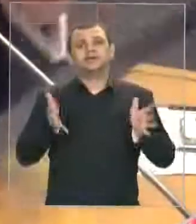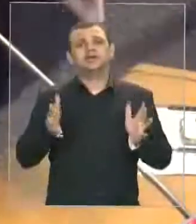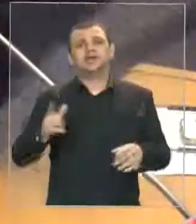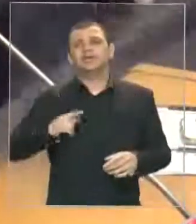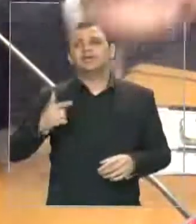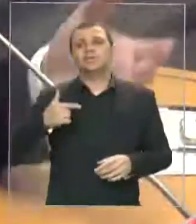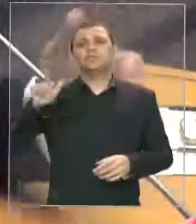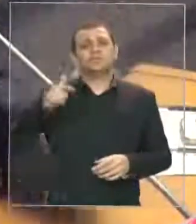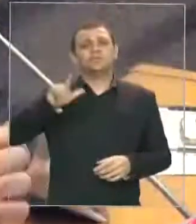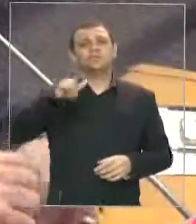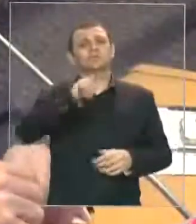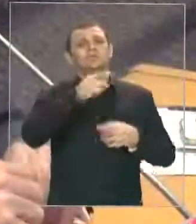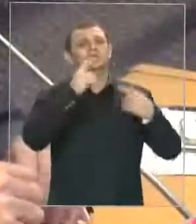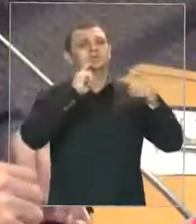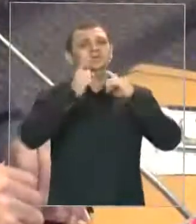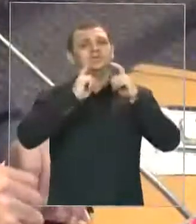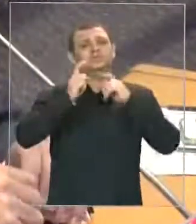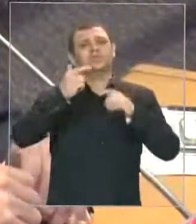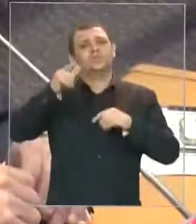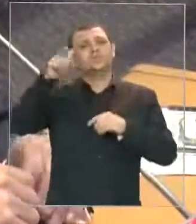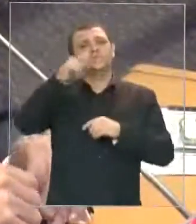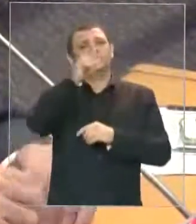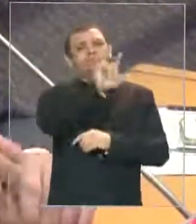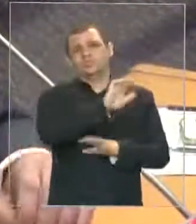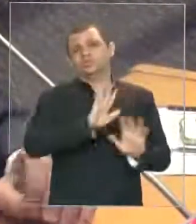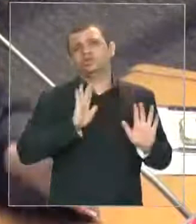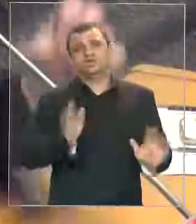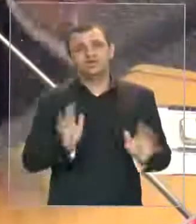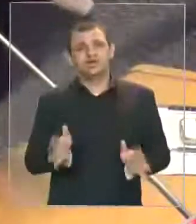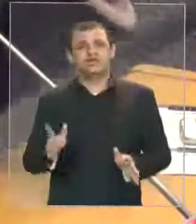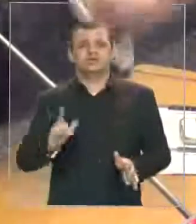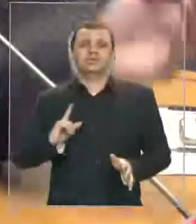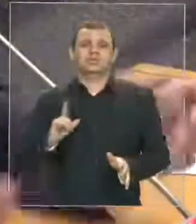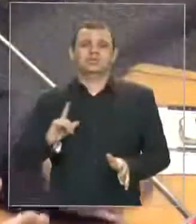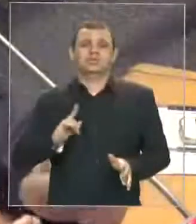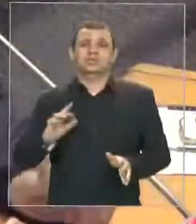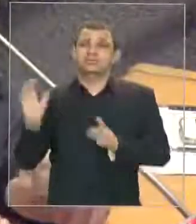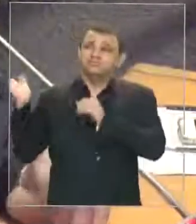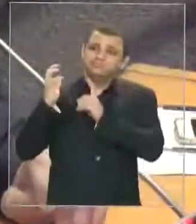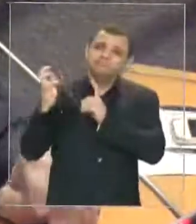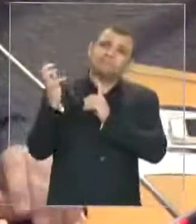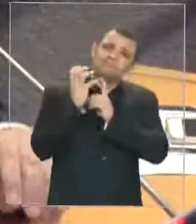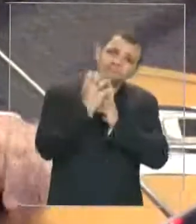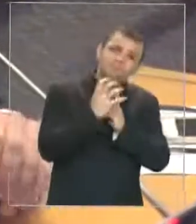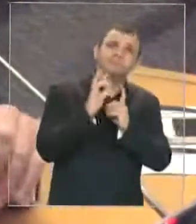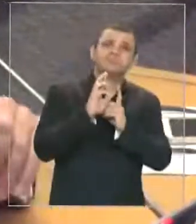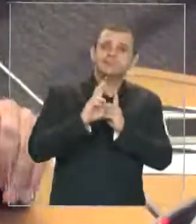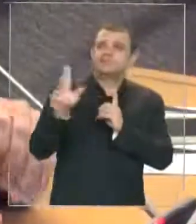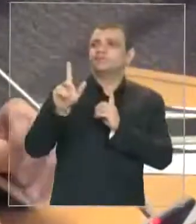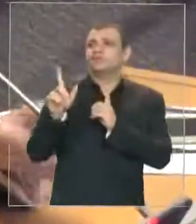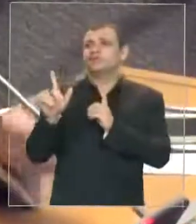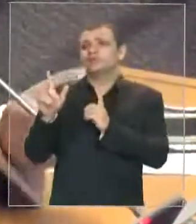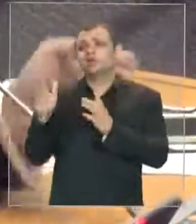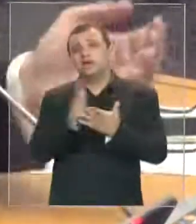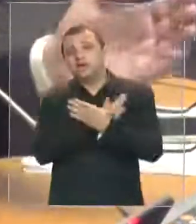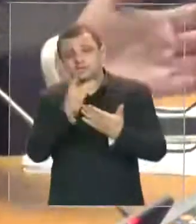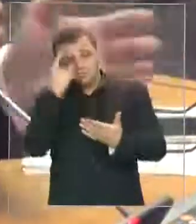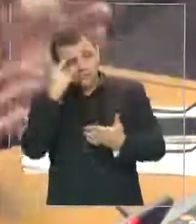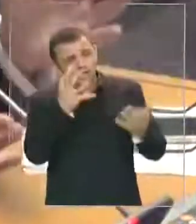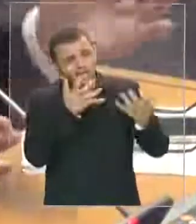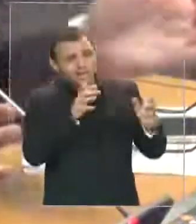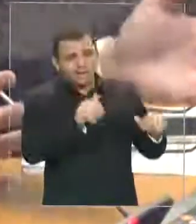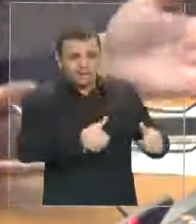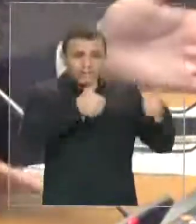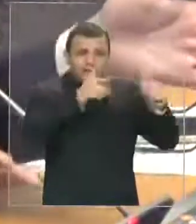série de outras discussões, com outras influências que não só há de melhorar, algumas pessoas